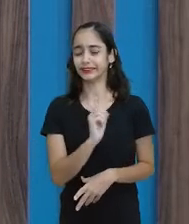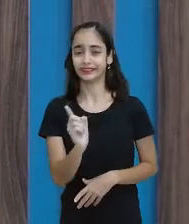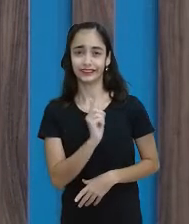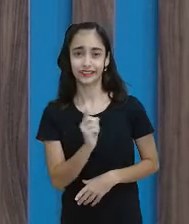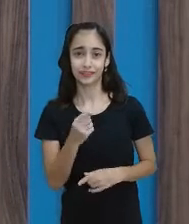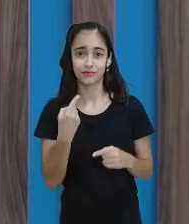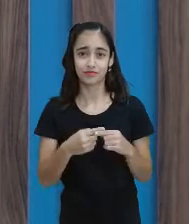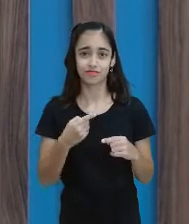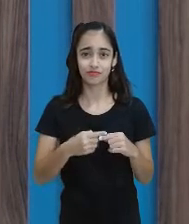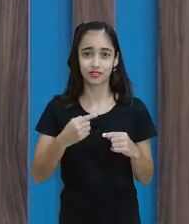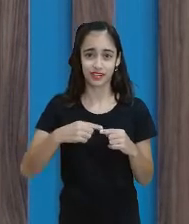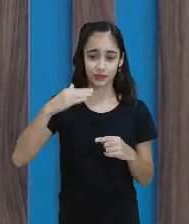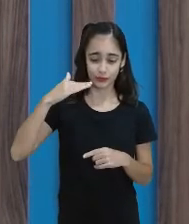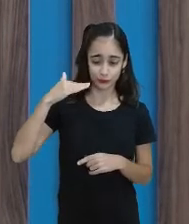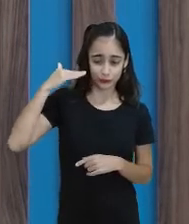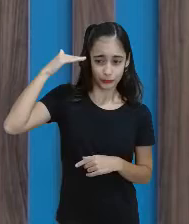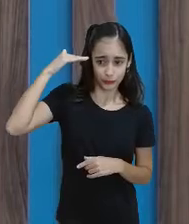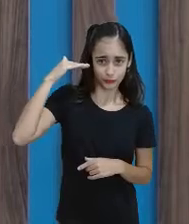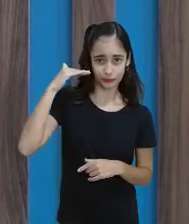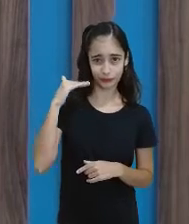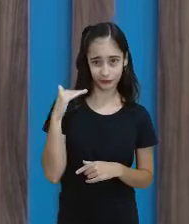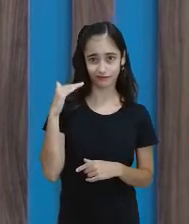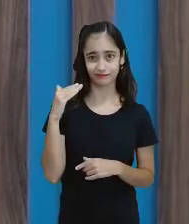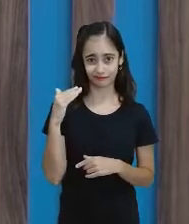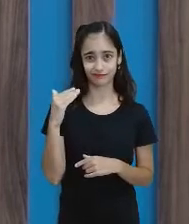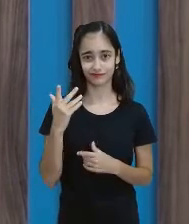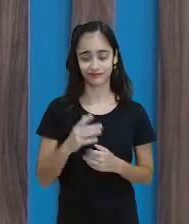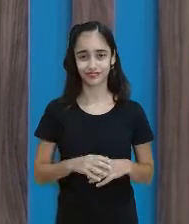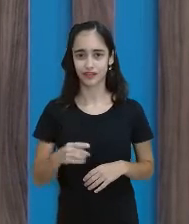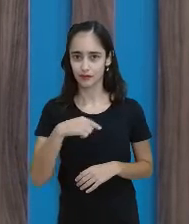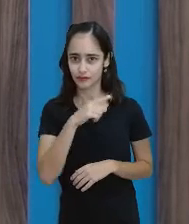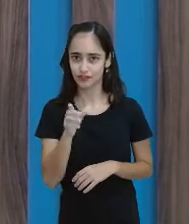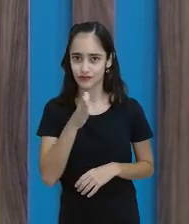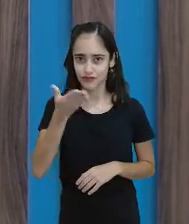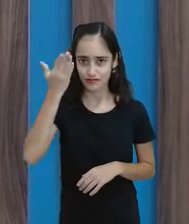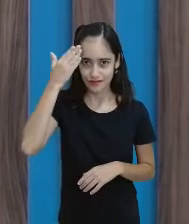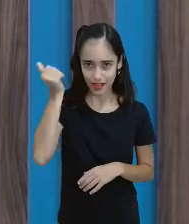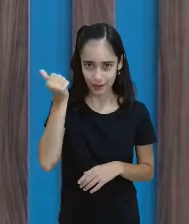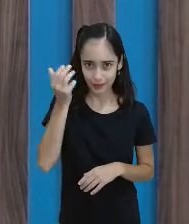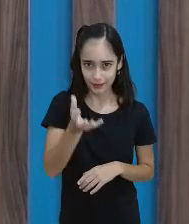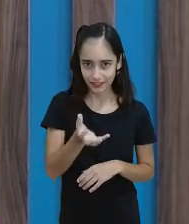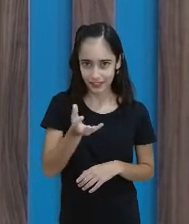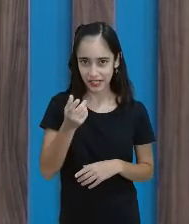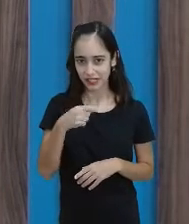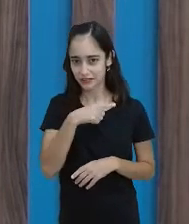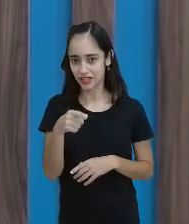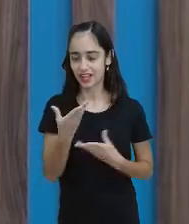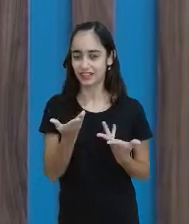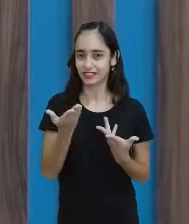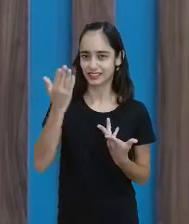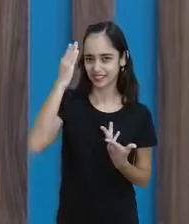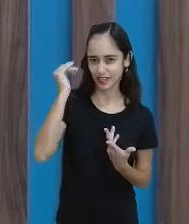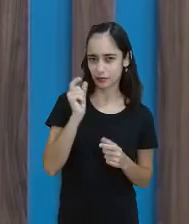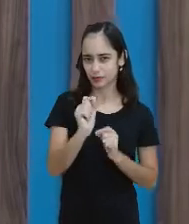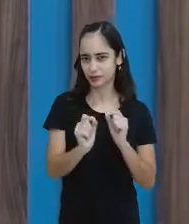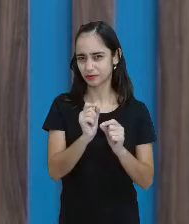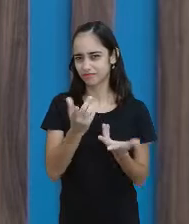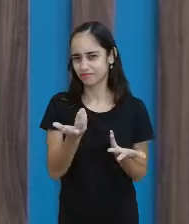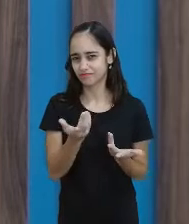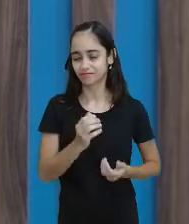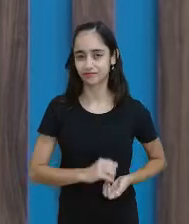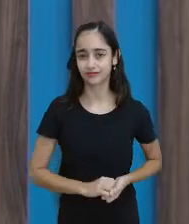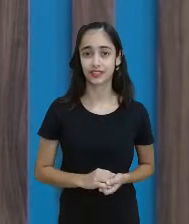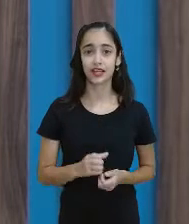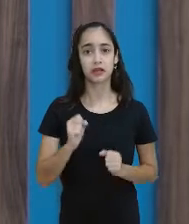A minha altura não permite muito isso aí. Depois quero ver se vocês sabem qual é a minha altura, hein? Quero ver se vocês sabem, né, professor? Vamos. Apesar de que eu podia ser